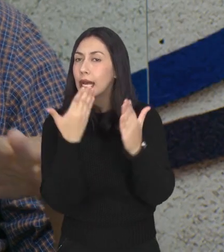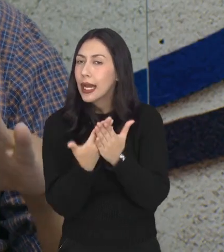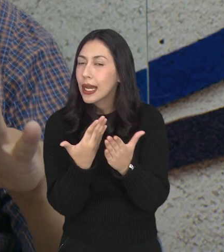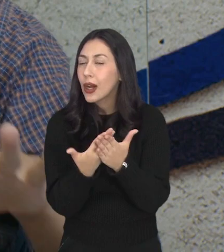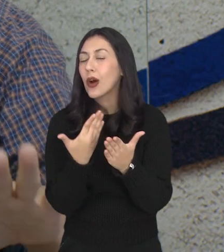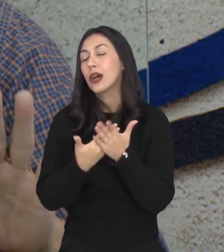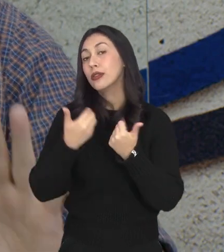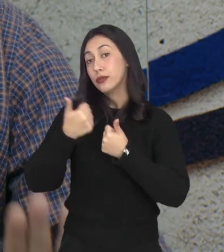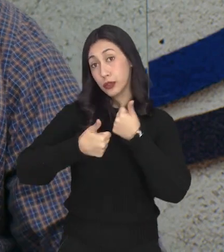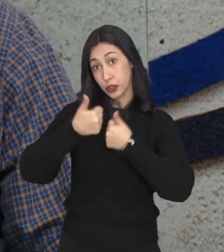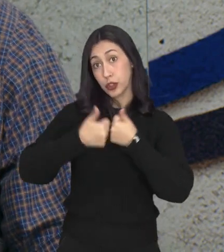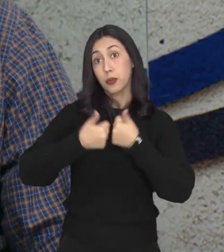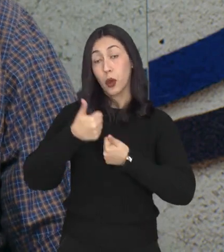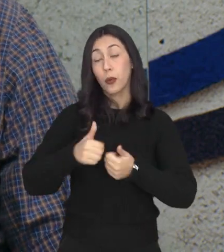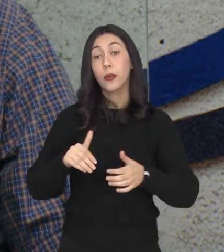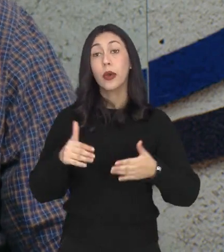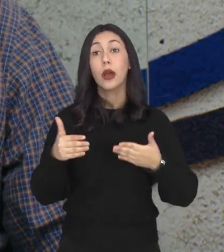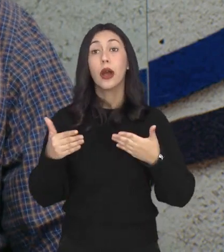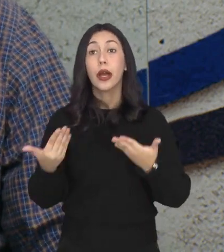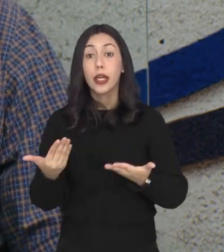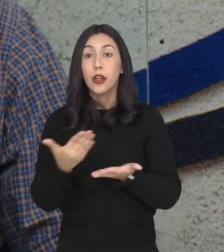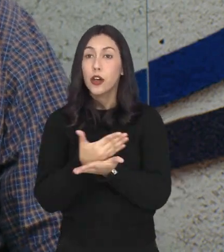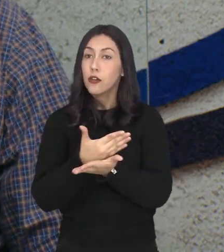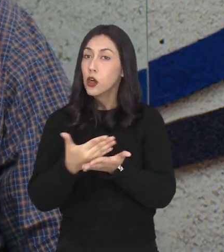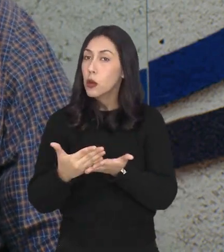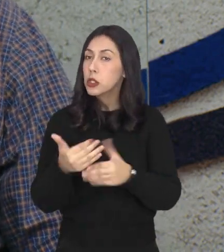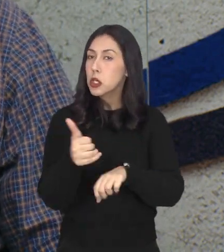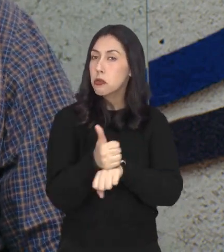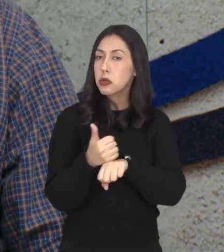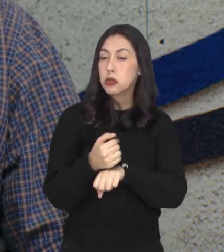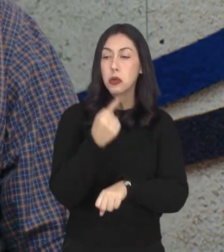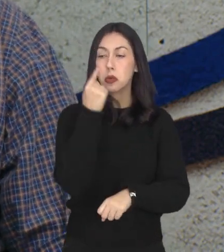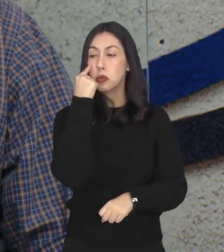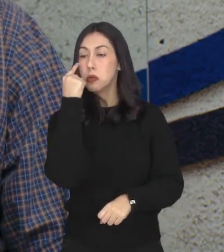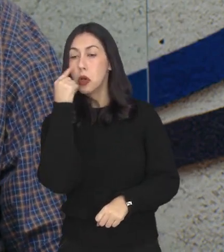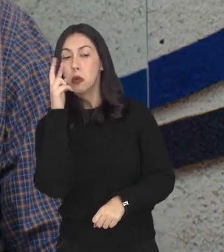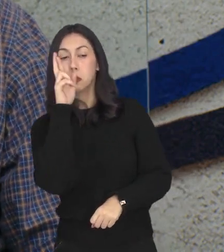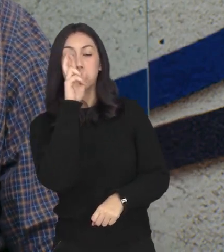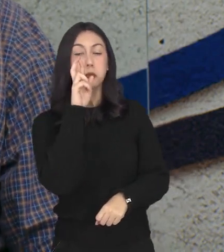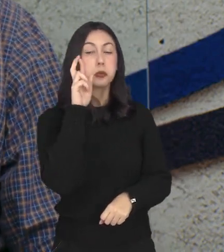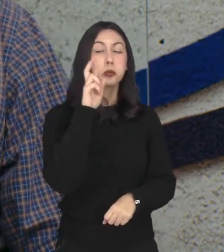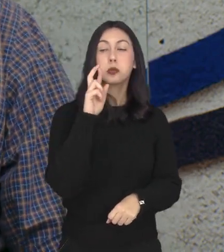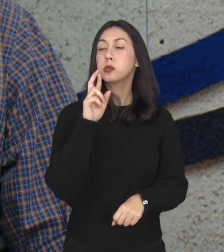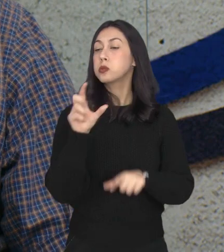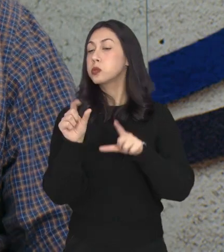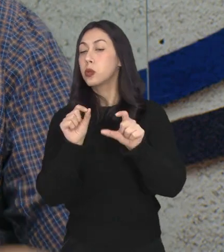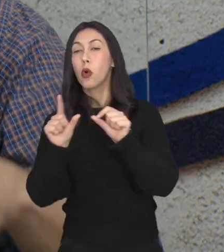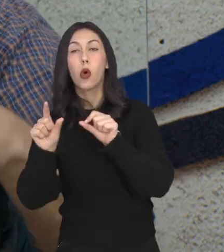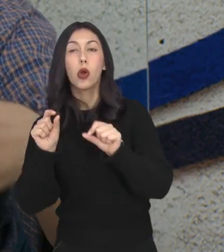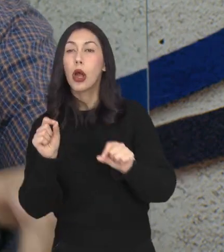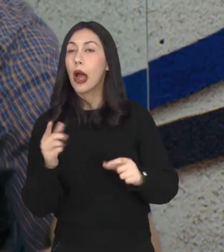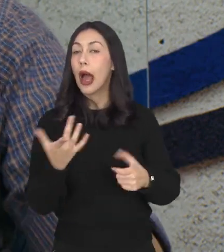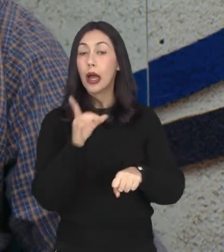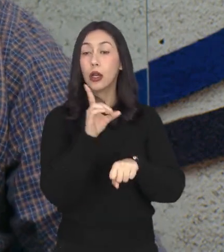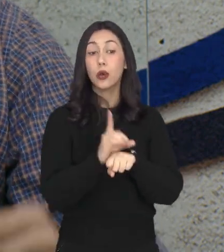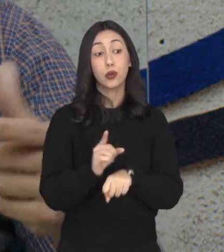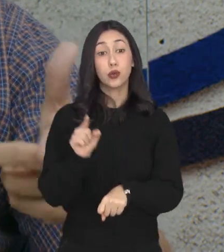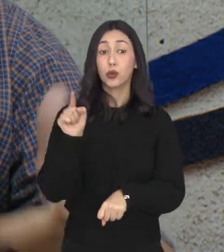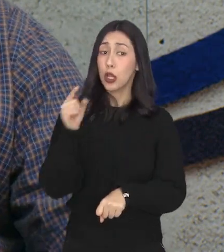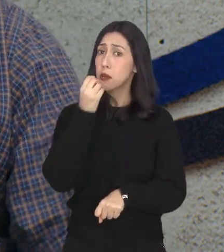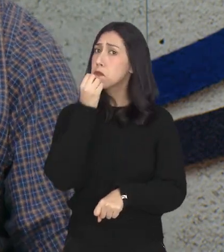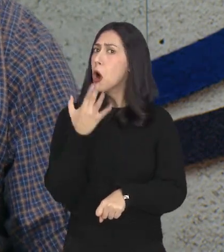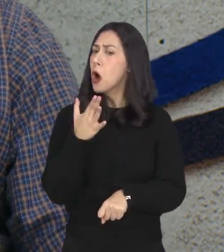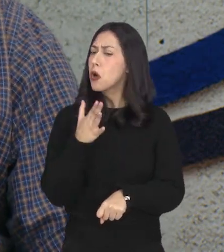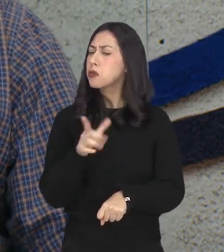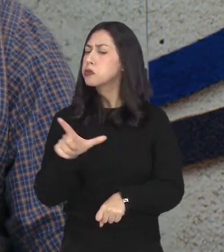futebol. Tem que começar na escolinha. Da escolinha, vão começar a vir os olheiros, vão começar a vir os dirigentes. Esse menino